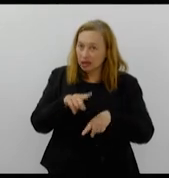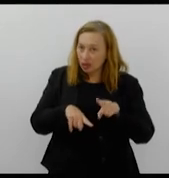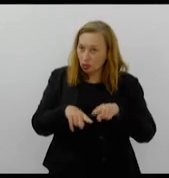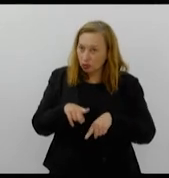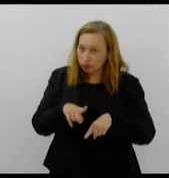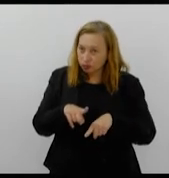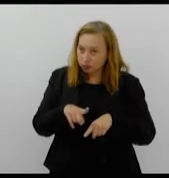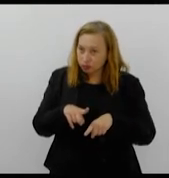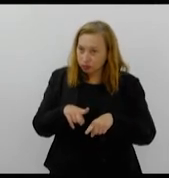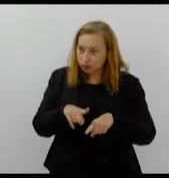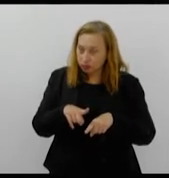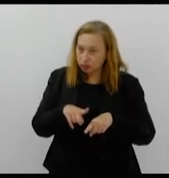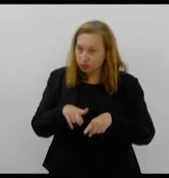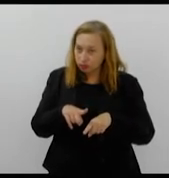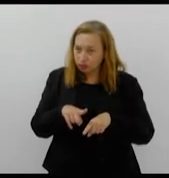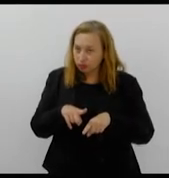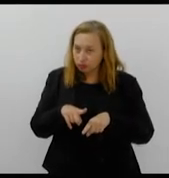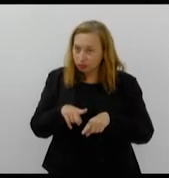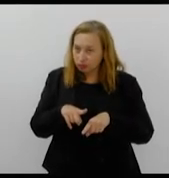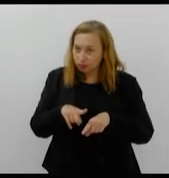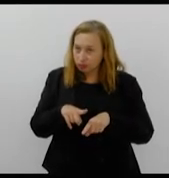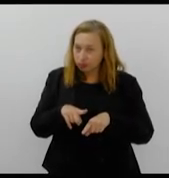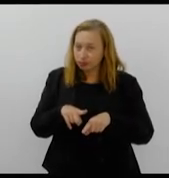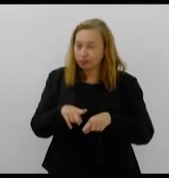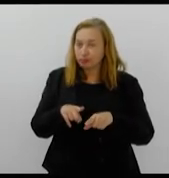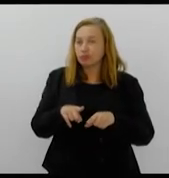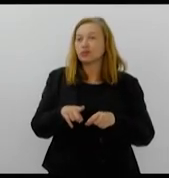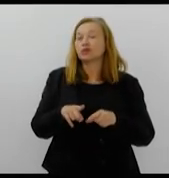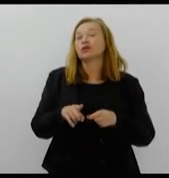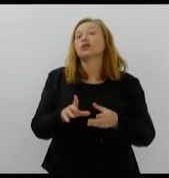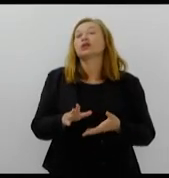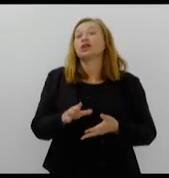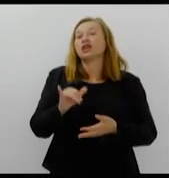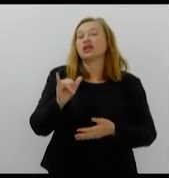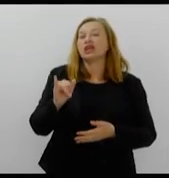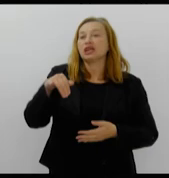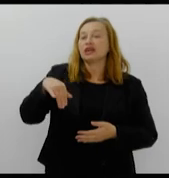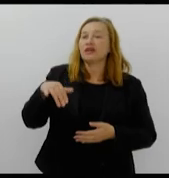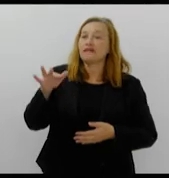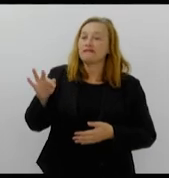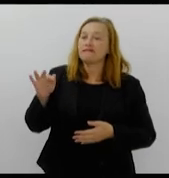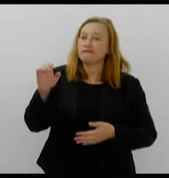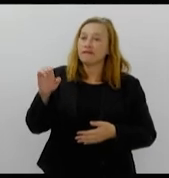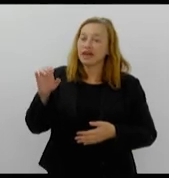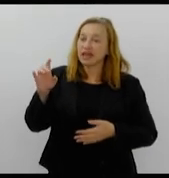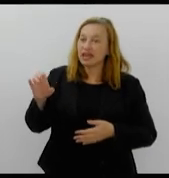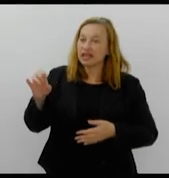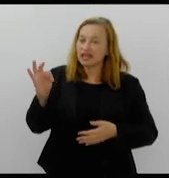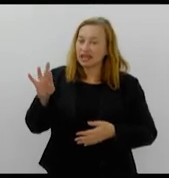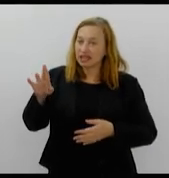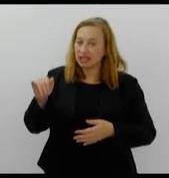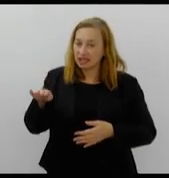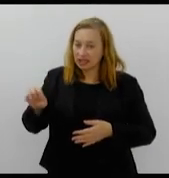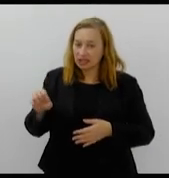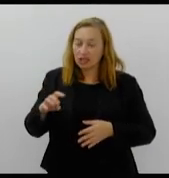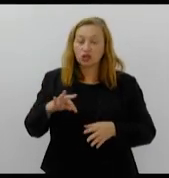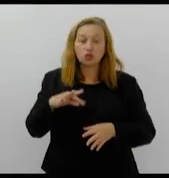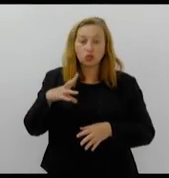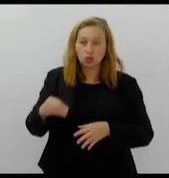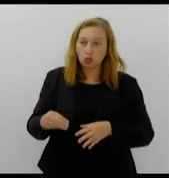potencialmente infectante. Desde a aquisição até o descarte, transporte, esses materiais devem